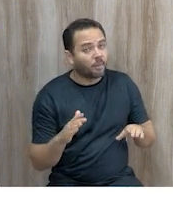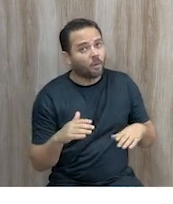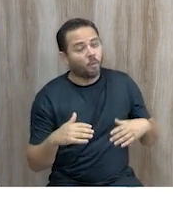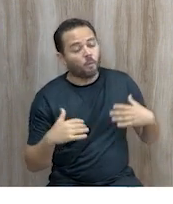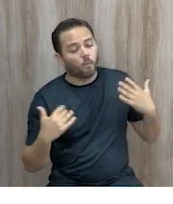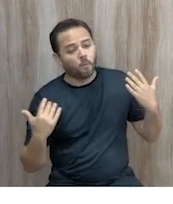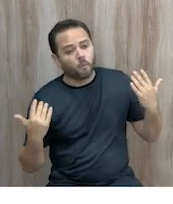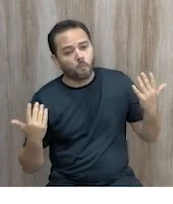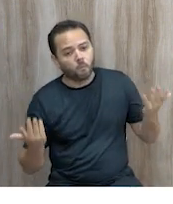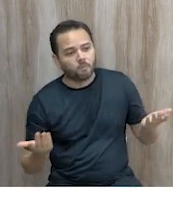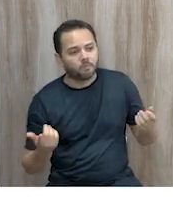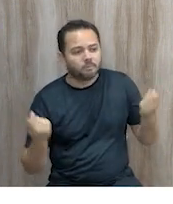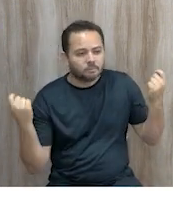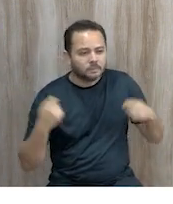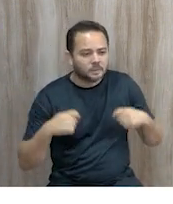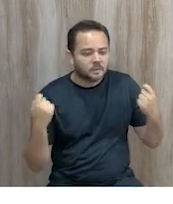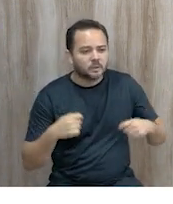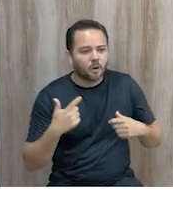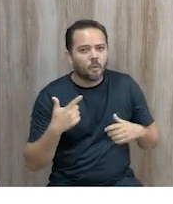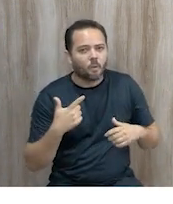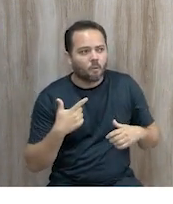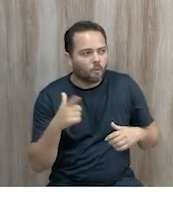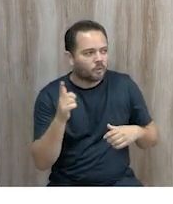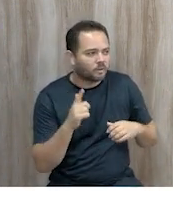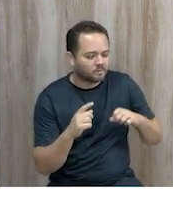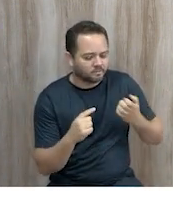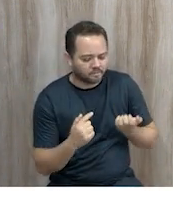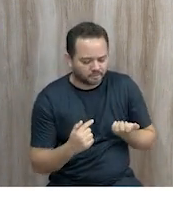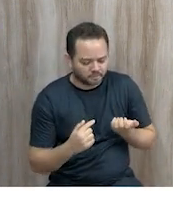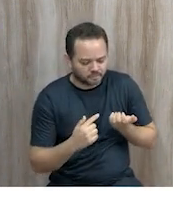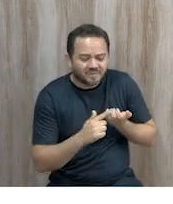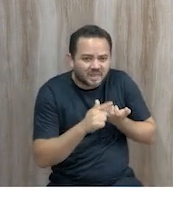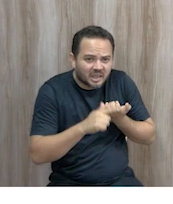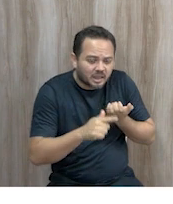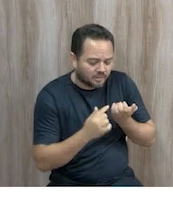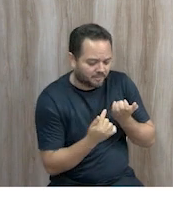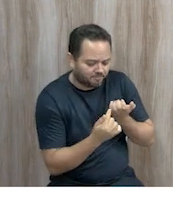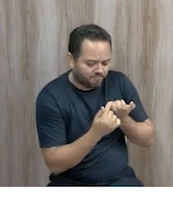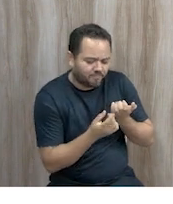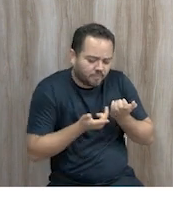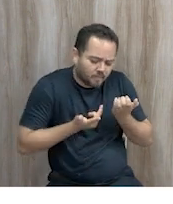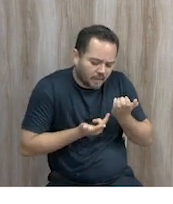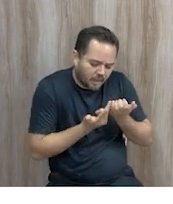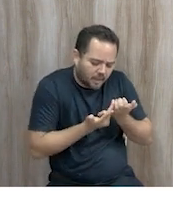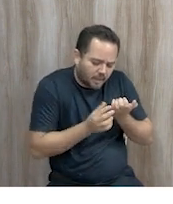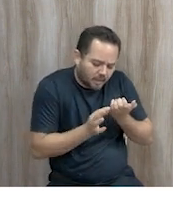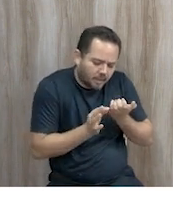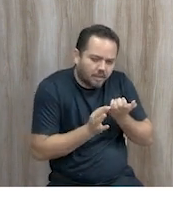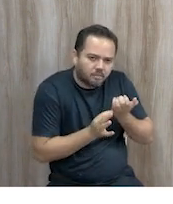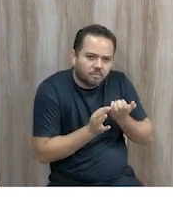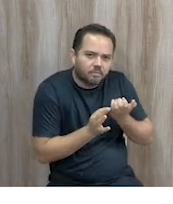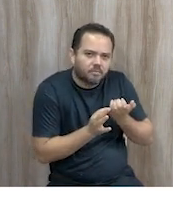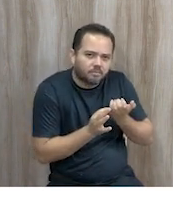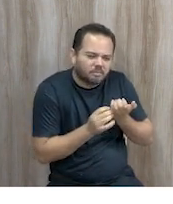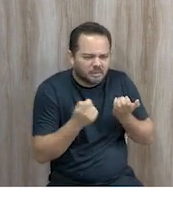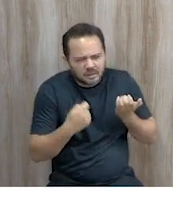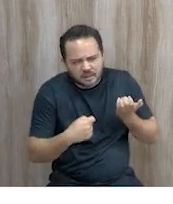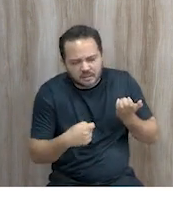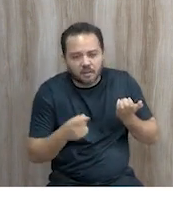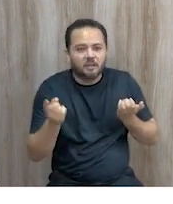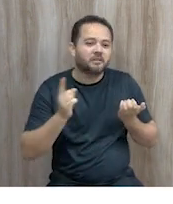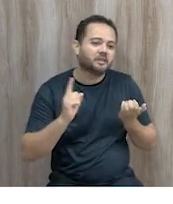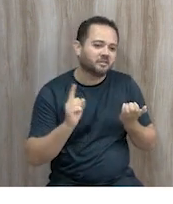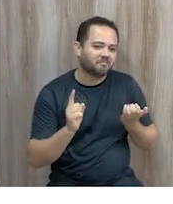tenho que lançar a mão de uma cirurgia gengival? Então, a partir da cirurgia gengival, né, e